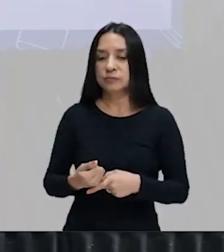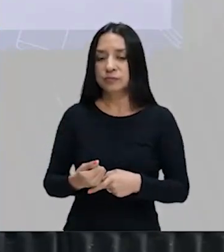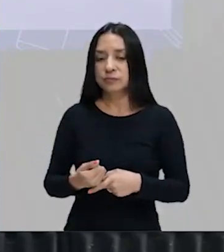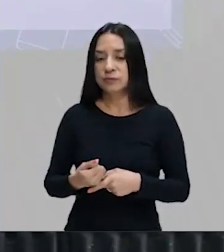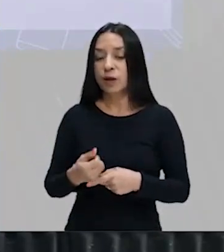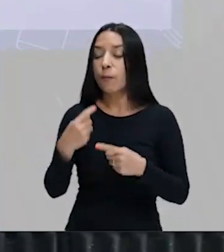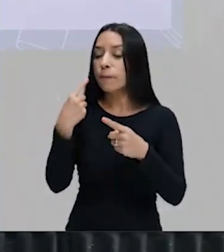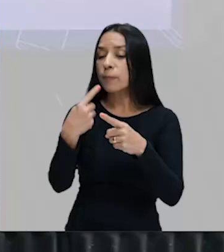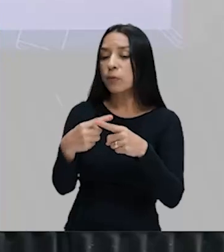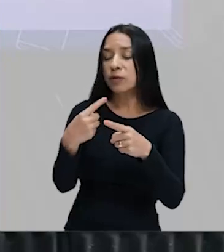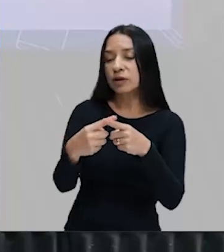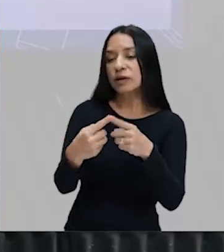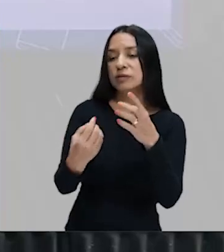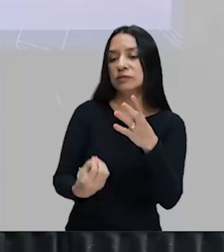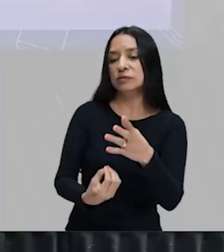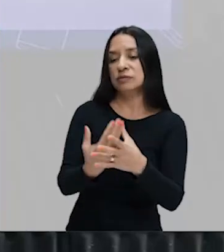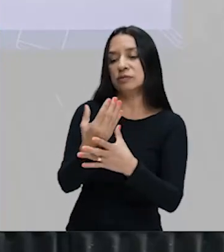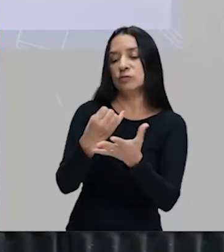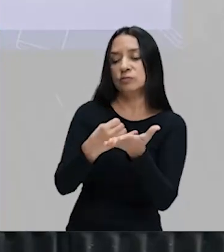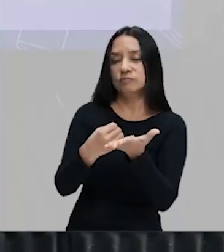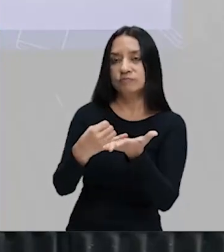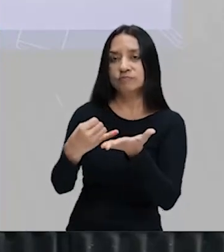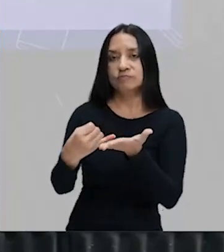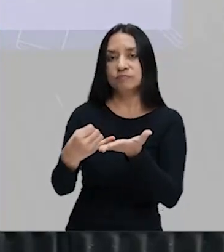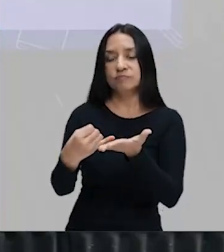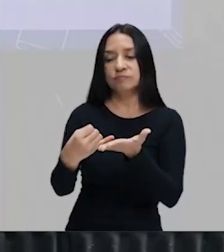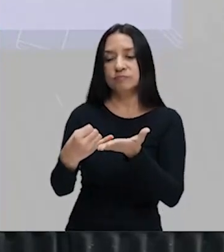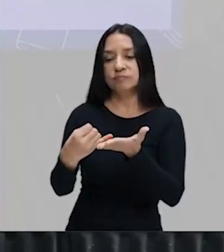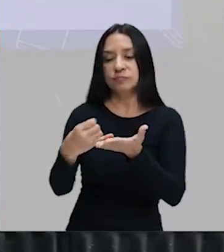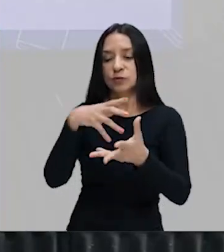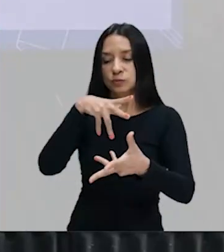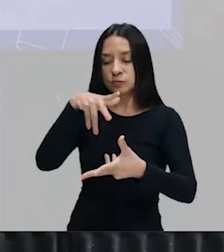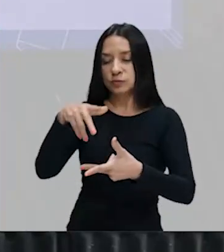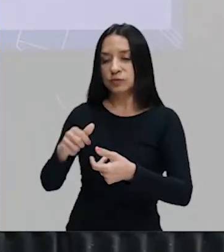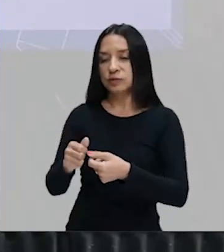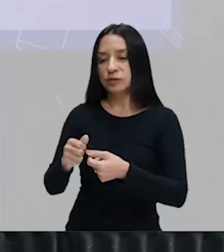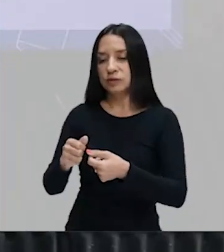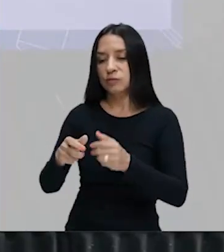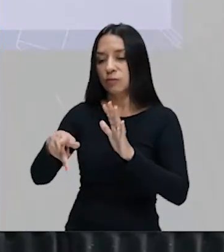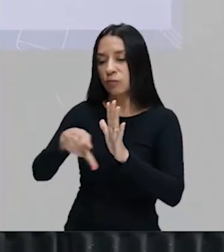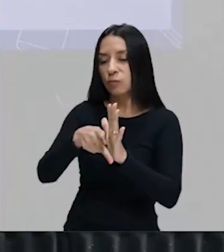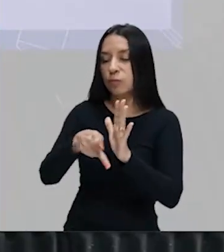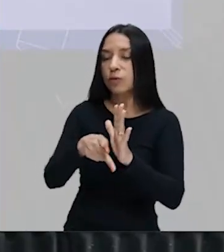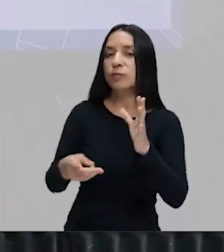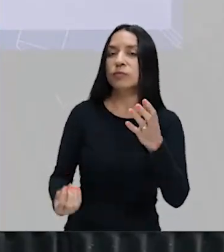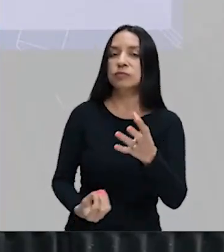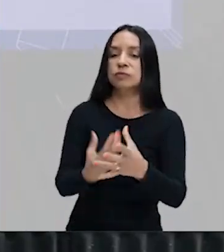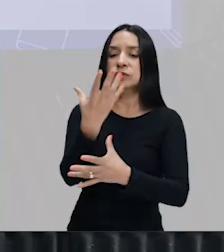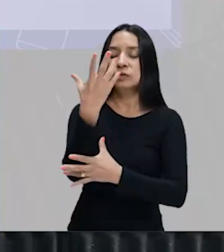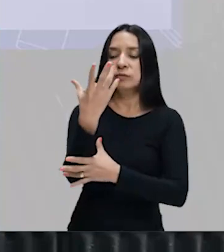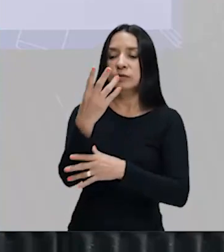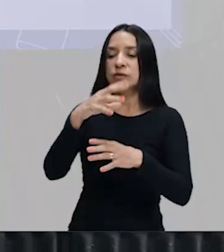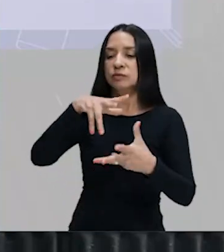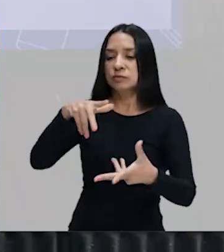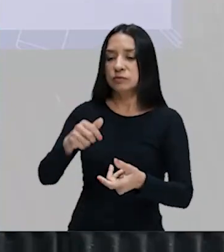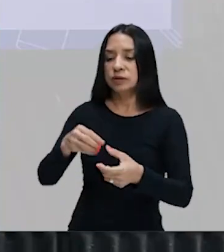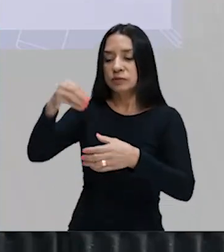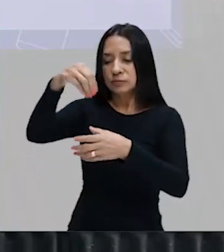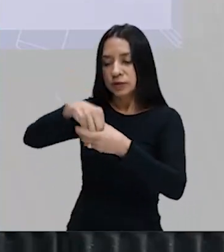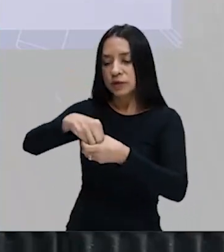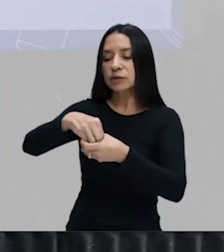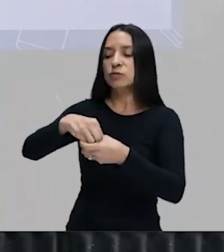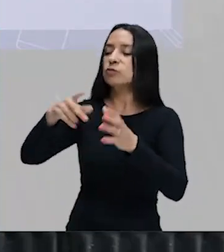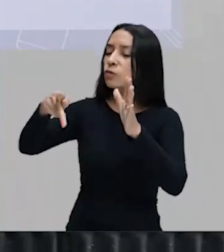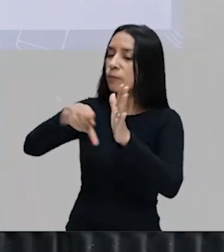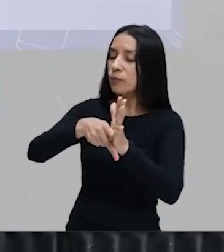a causa inicial do universo, a causa do próprio surgimento do universo está dentro do próprio universo e não